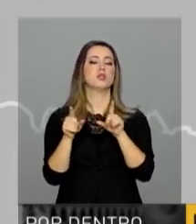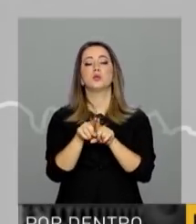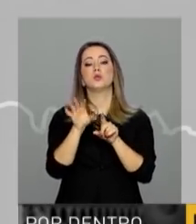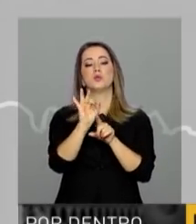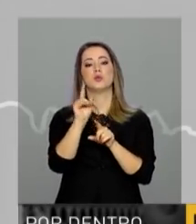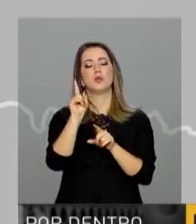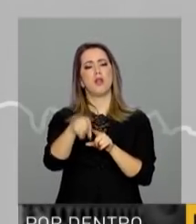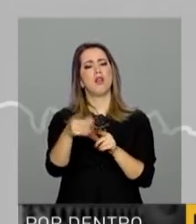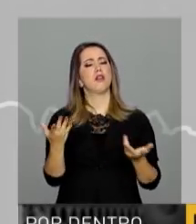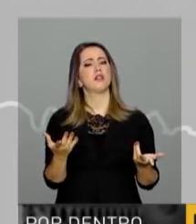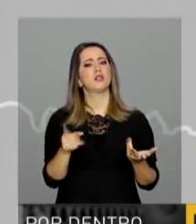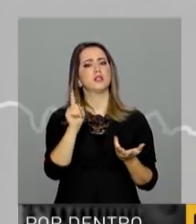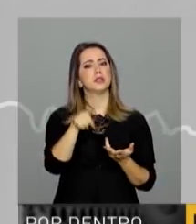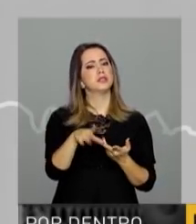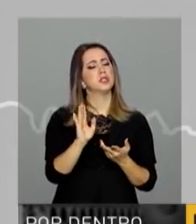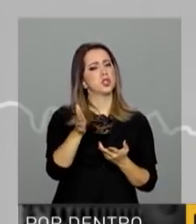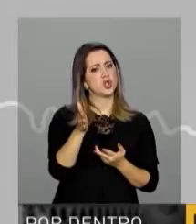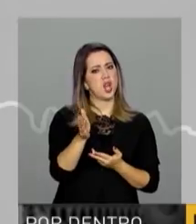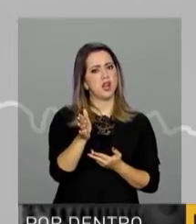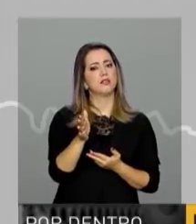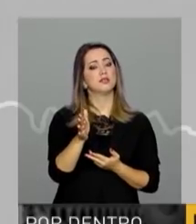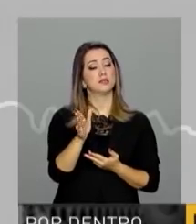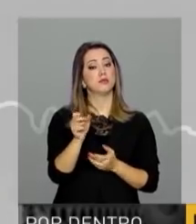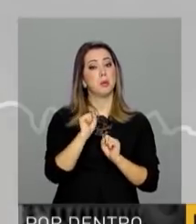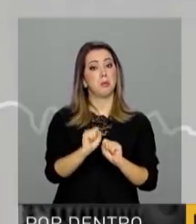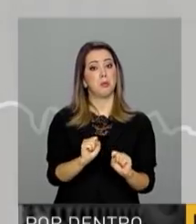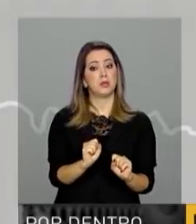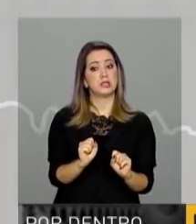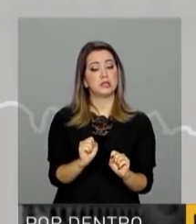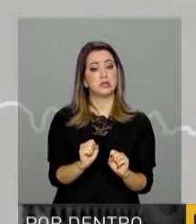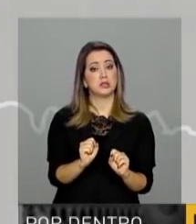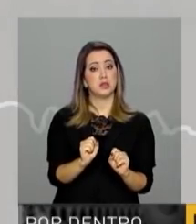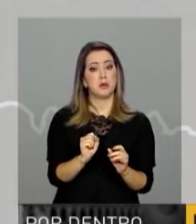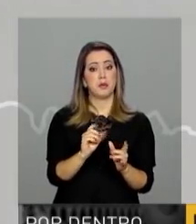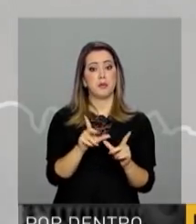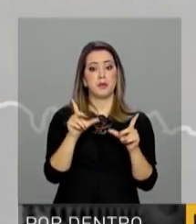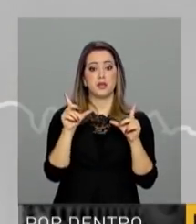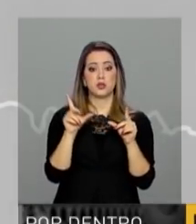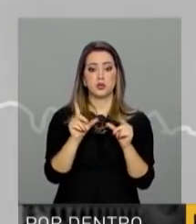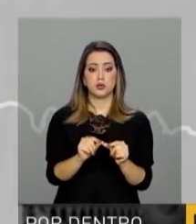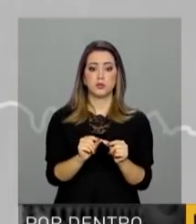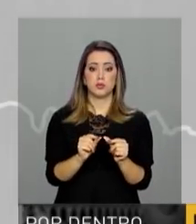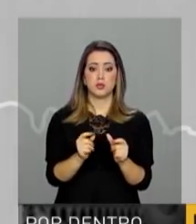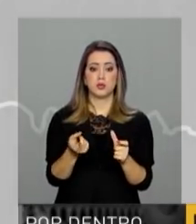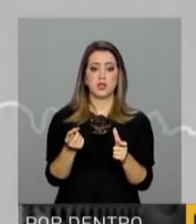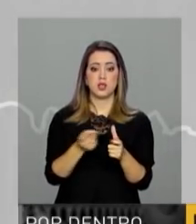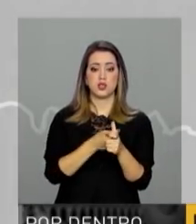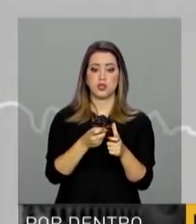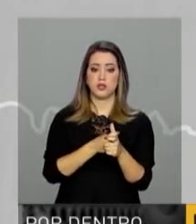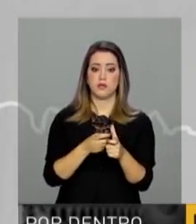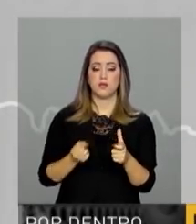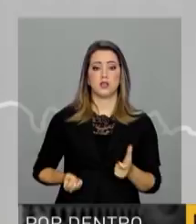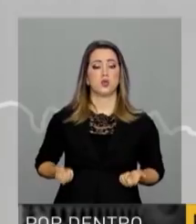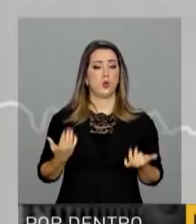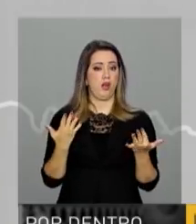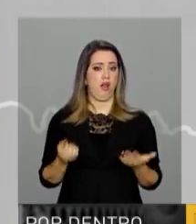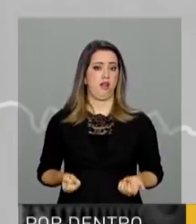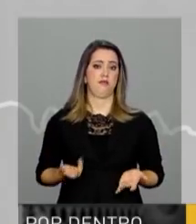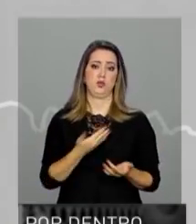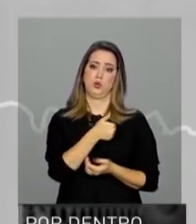será que ela, por si mesma, ela tem potencial para conter a escalada do déficit nas contas públicas?